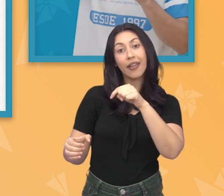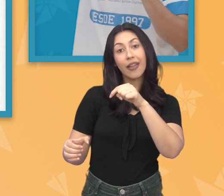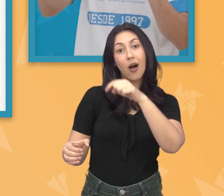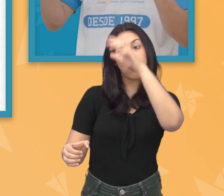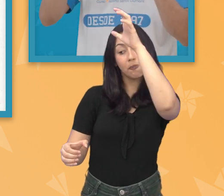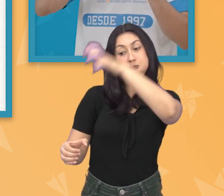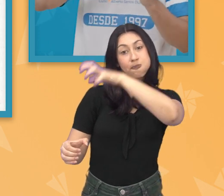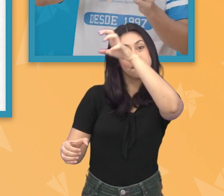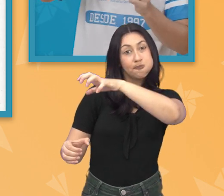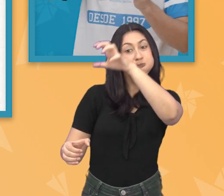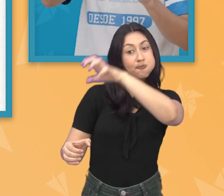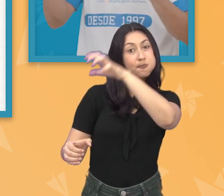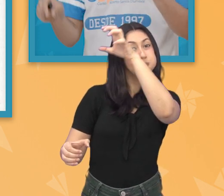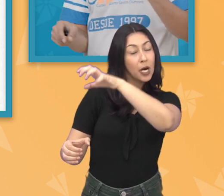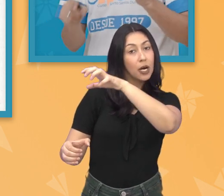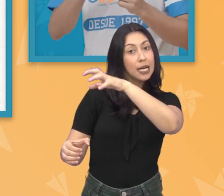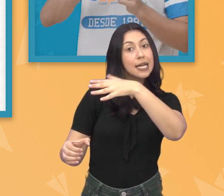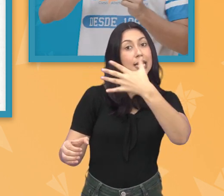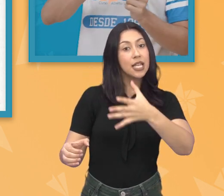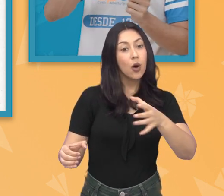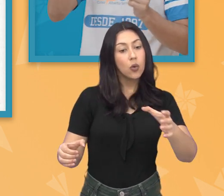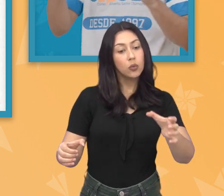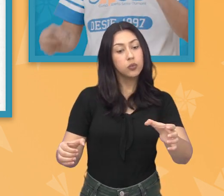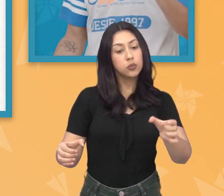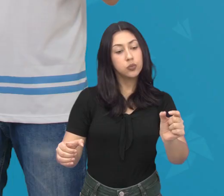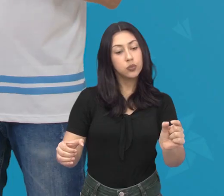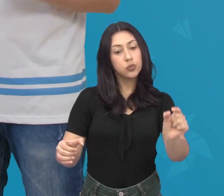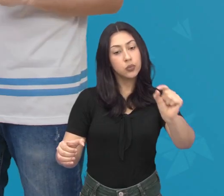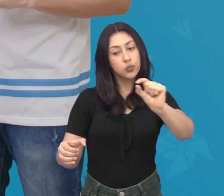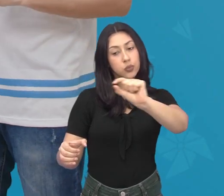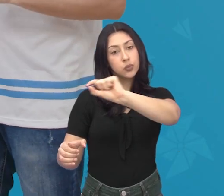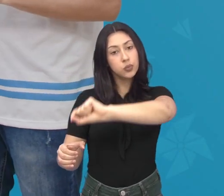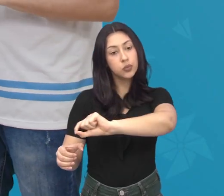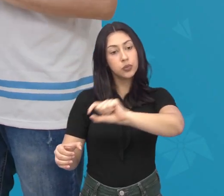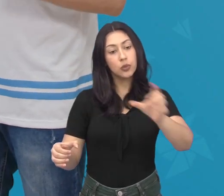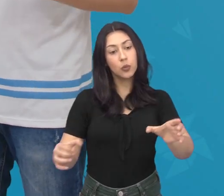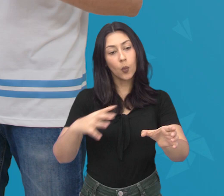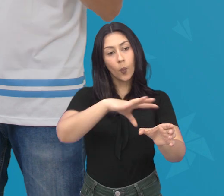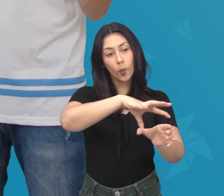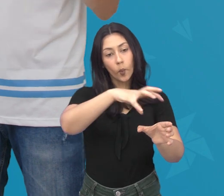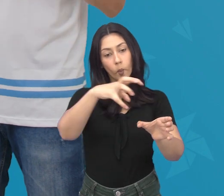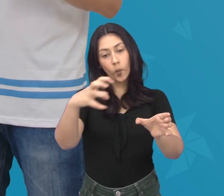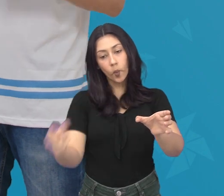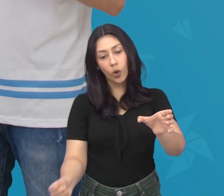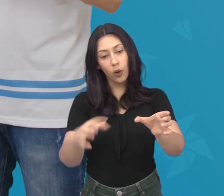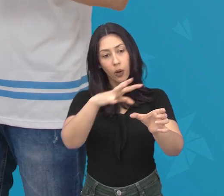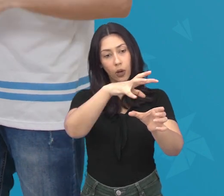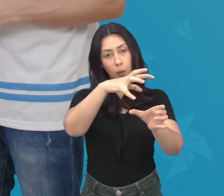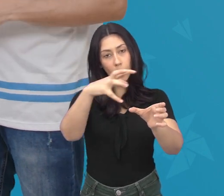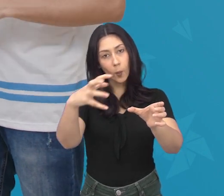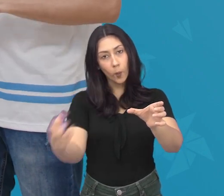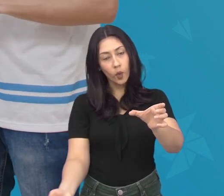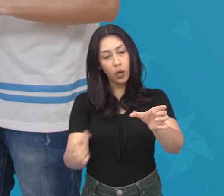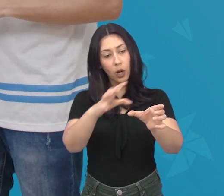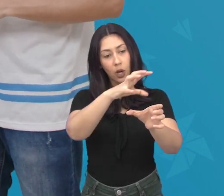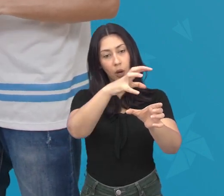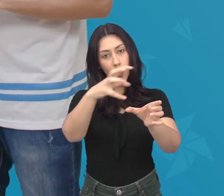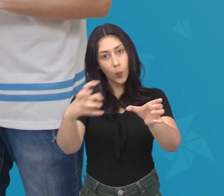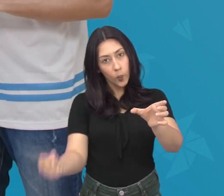esse sifão e essa diferença de pressão vai fazer com que ele seja extraído líquido apenas e fique para trás a parte